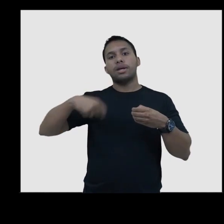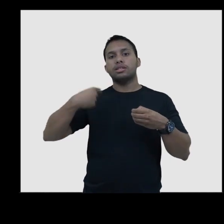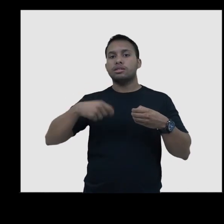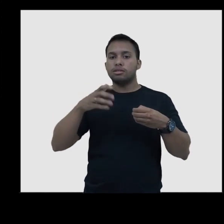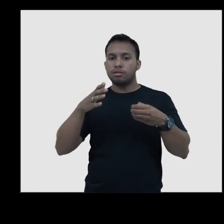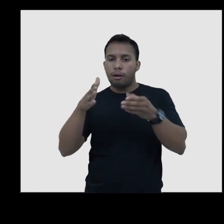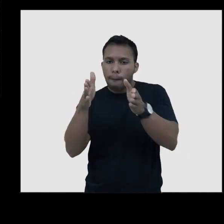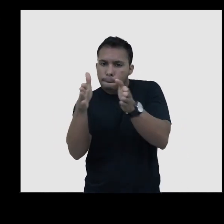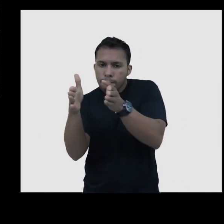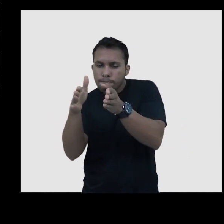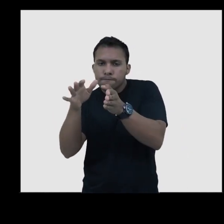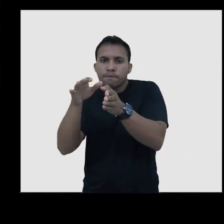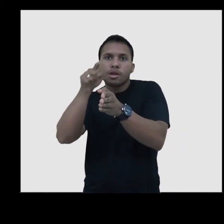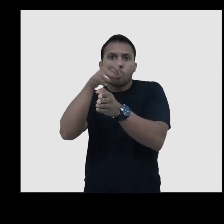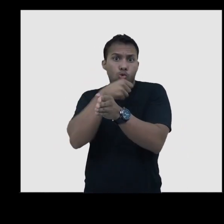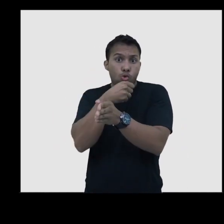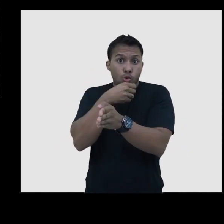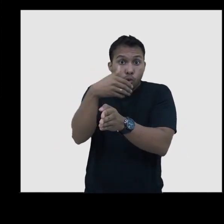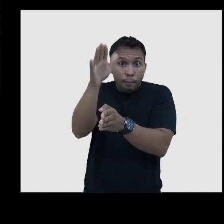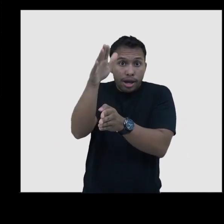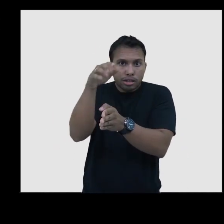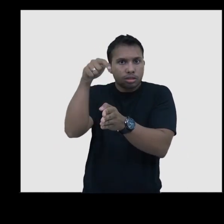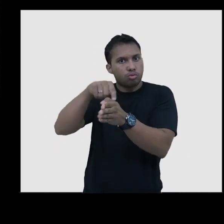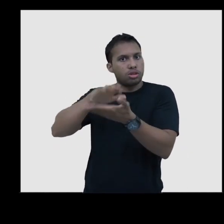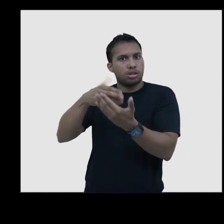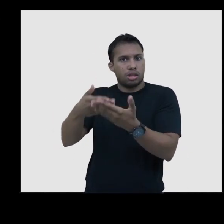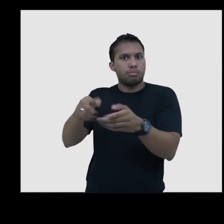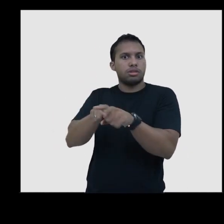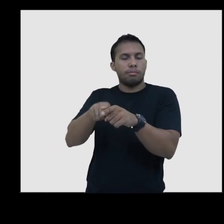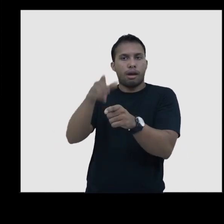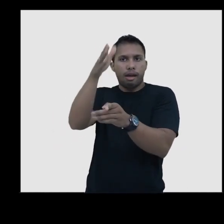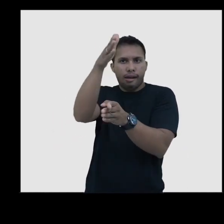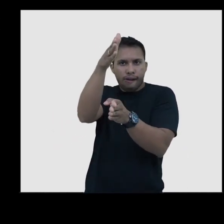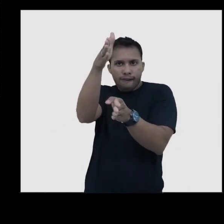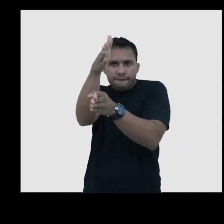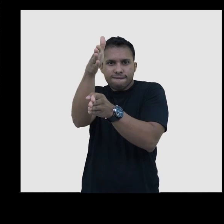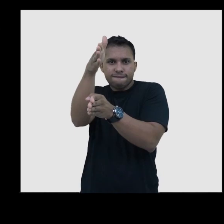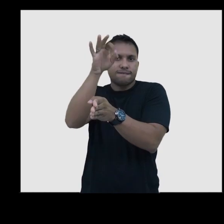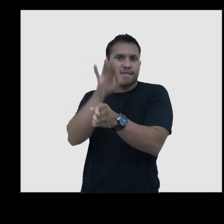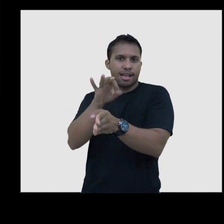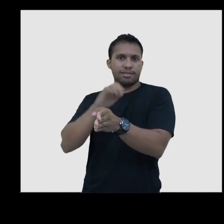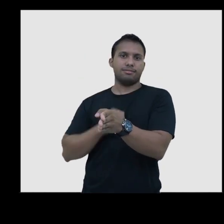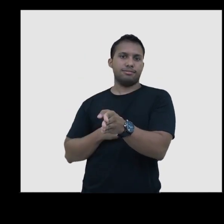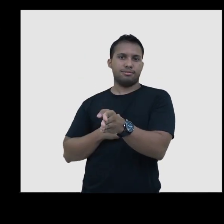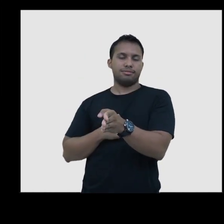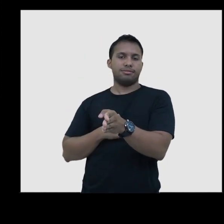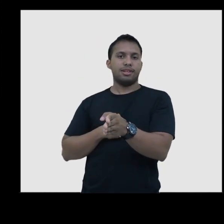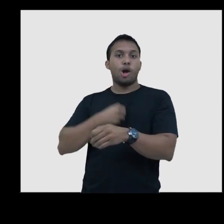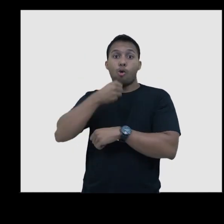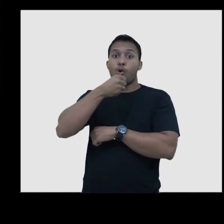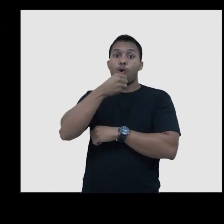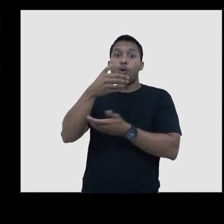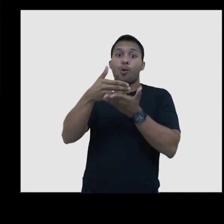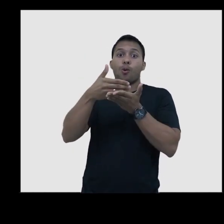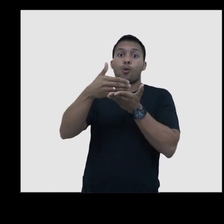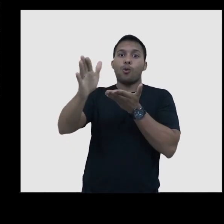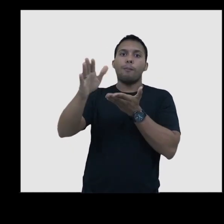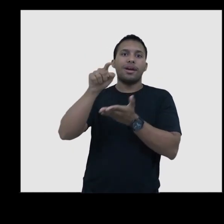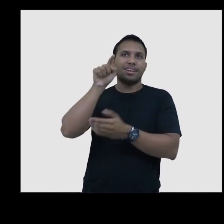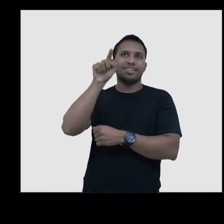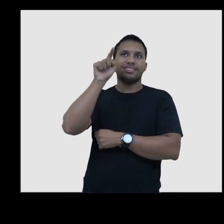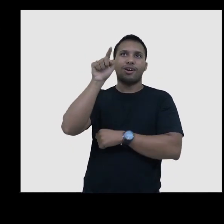gente vai posicioná-lo no exato momento onde recomeça a fala do narrador. O narrador recomeça